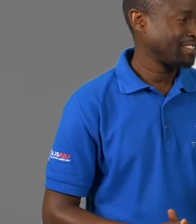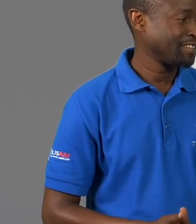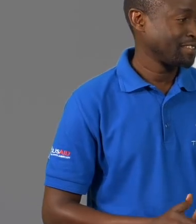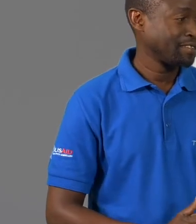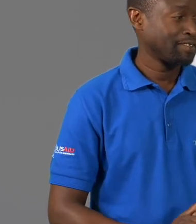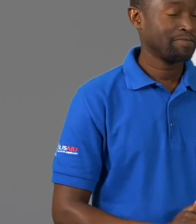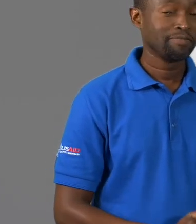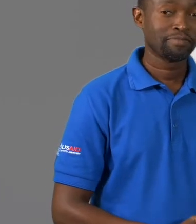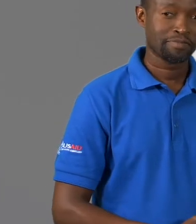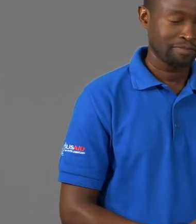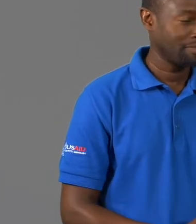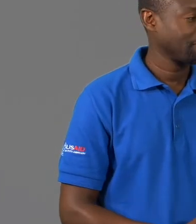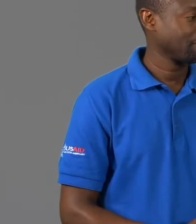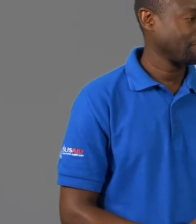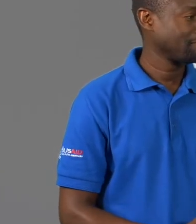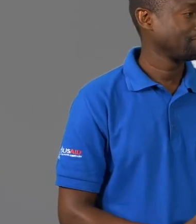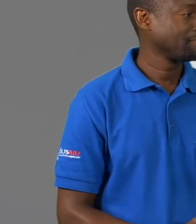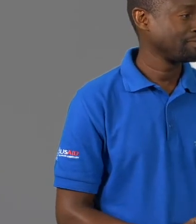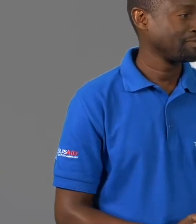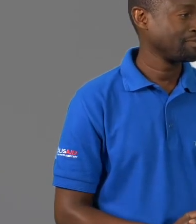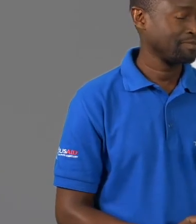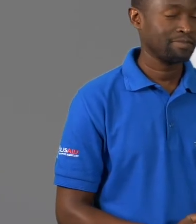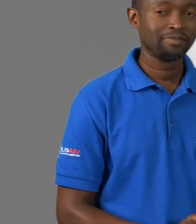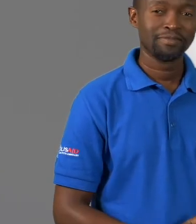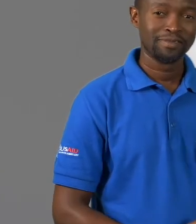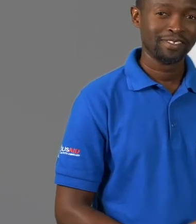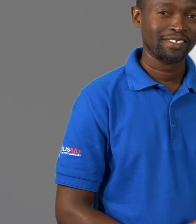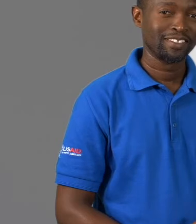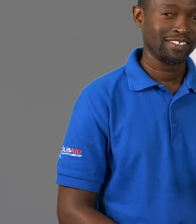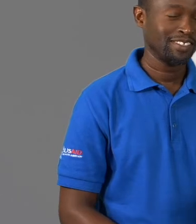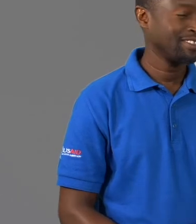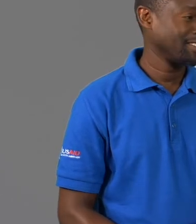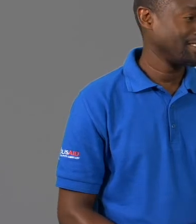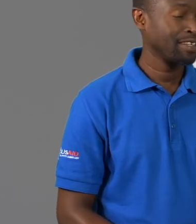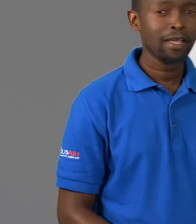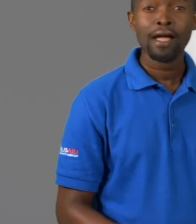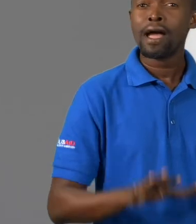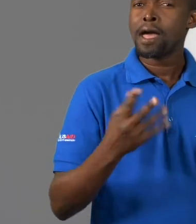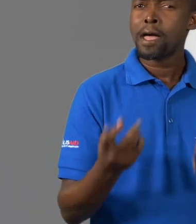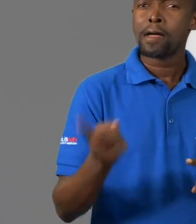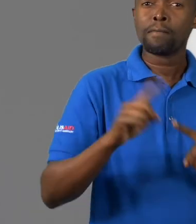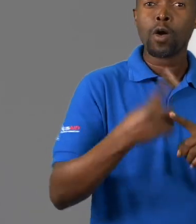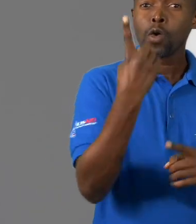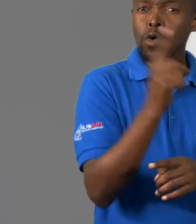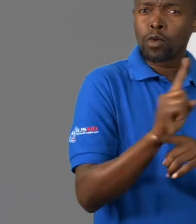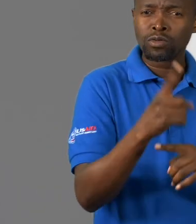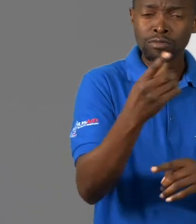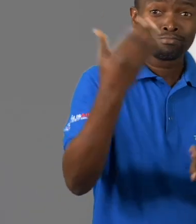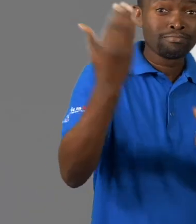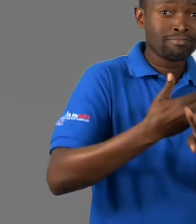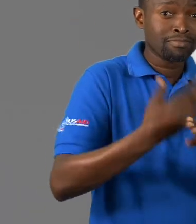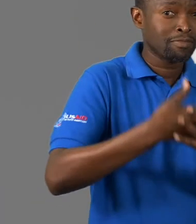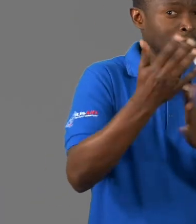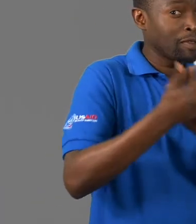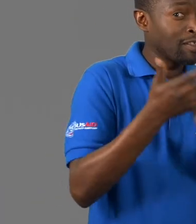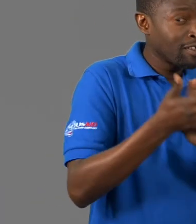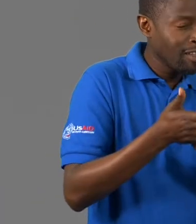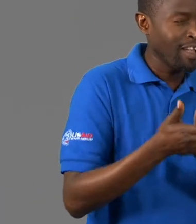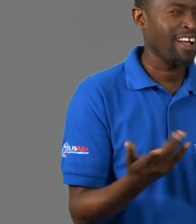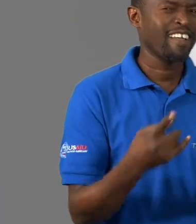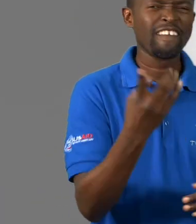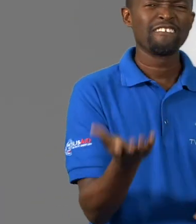sinais de Moçambique e comunique-se com mais facilidade. Em menos de um minuto, você